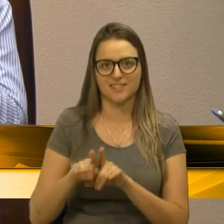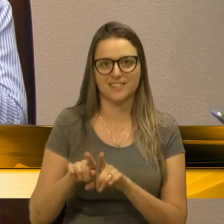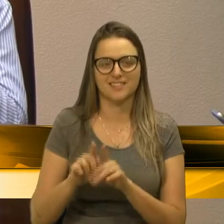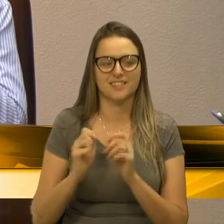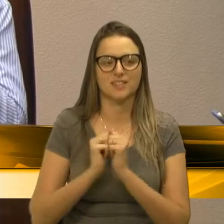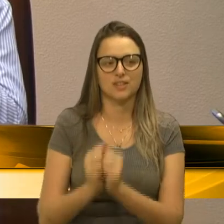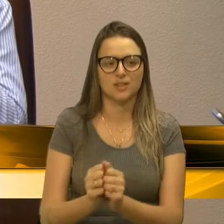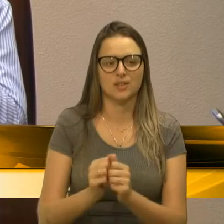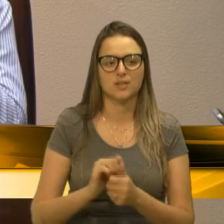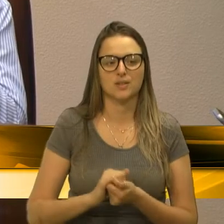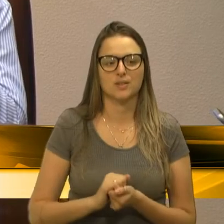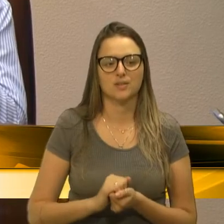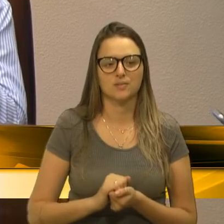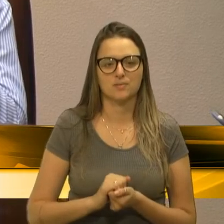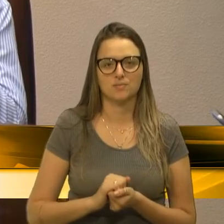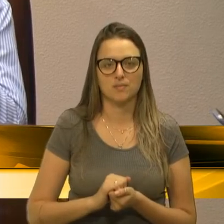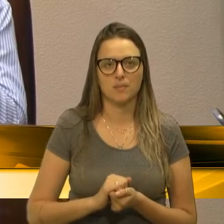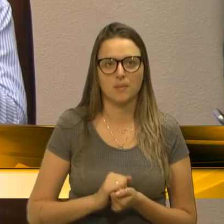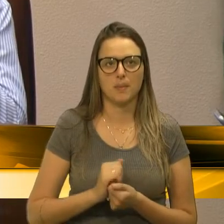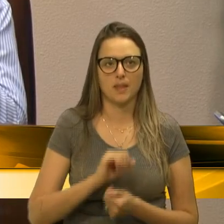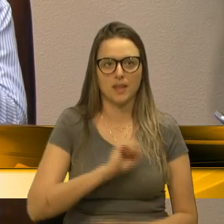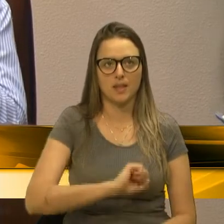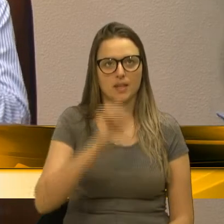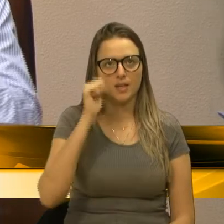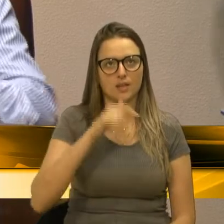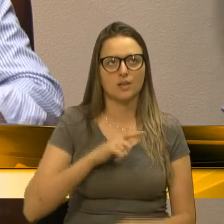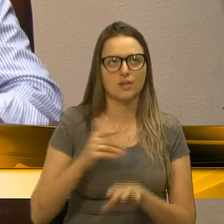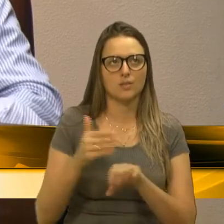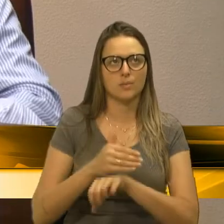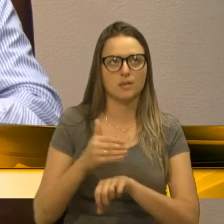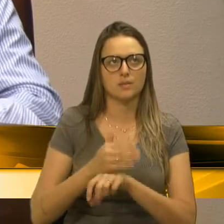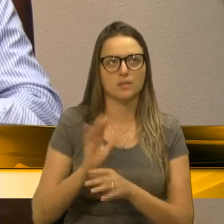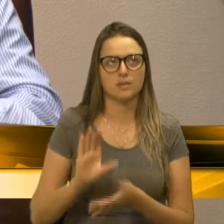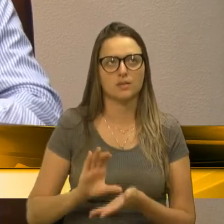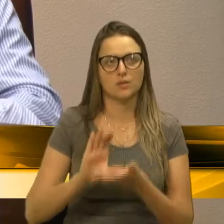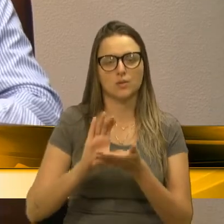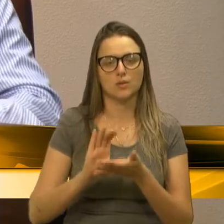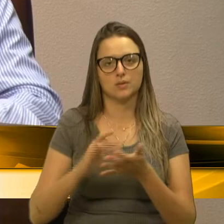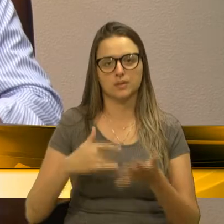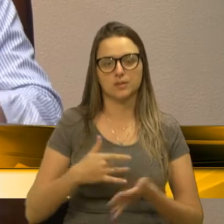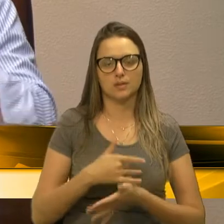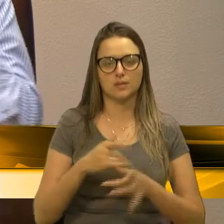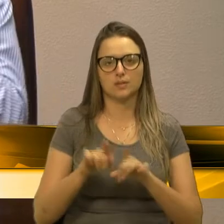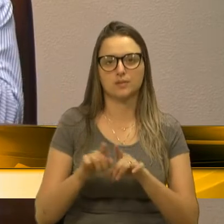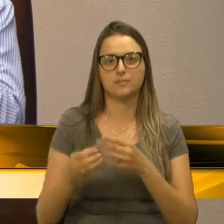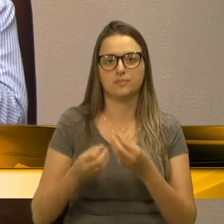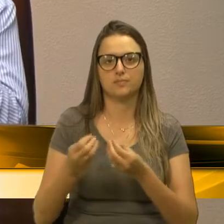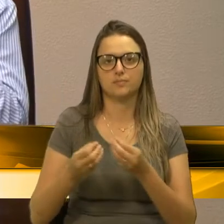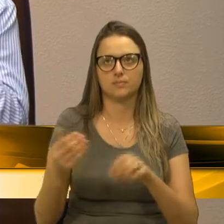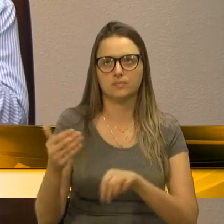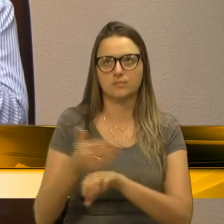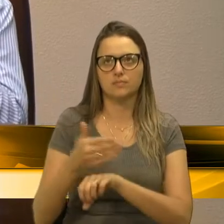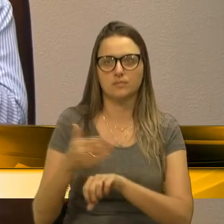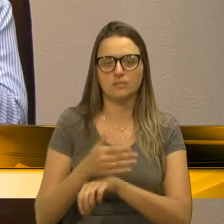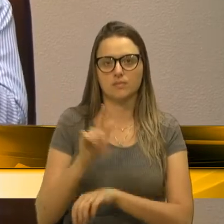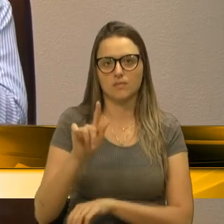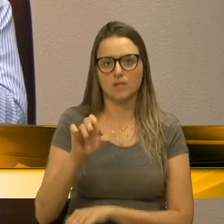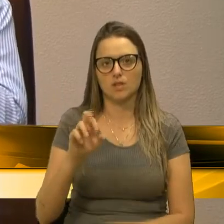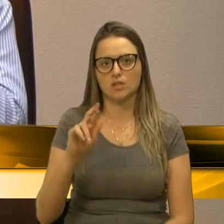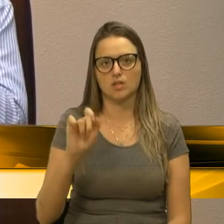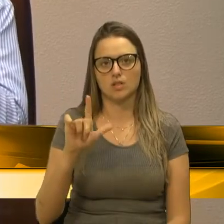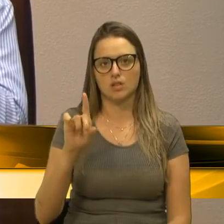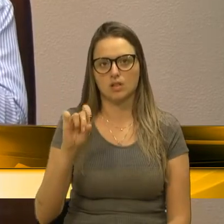da UPA 24 horas. Em alguns momentos a senhora teve alguma participação no Conselho Municipal de Saúde e como se deu essa participação? Senhora Geraldine Gold de